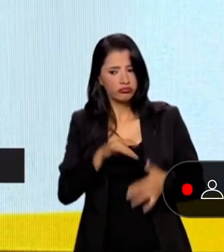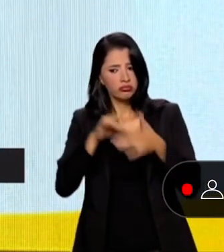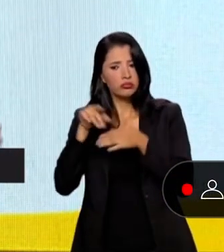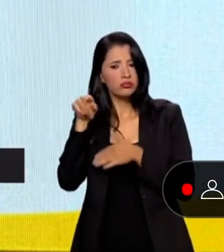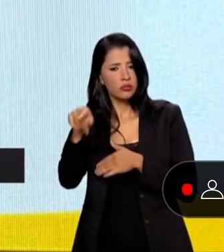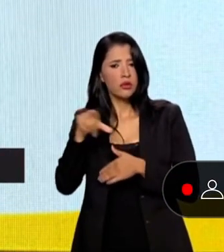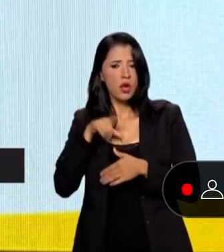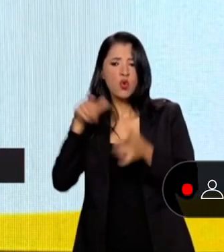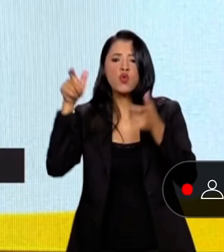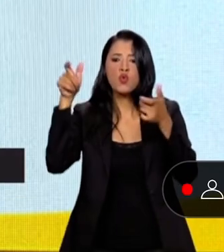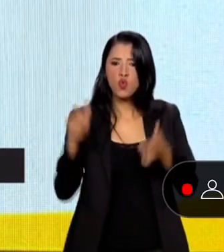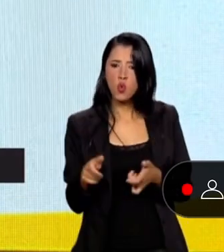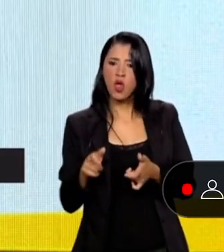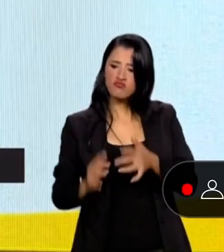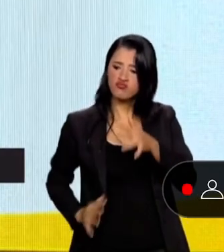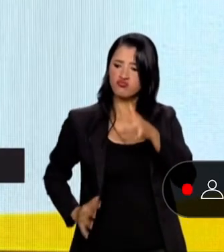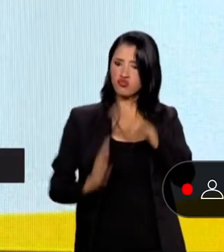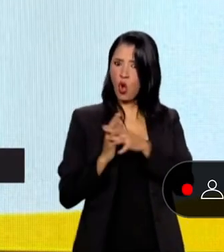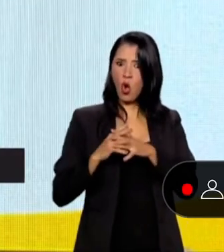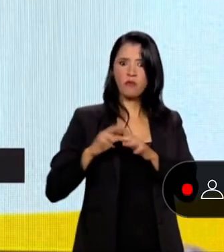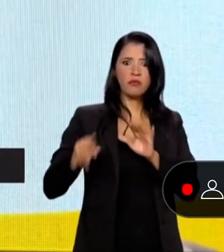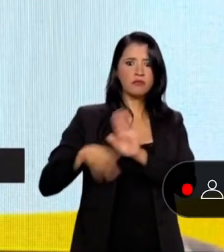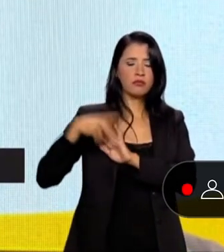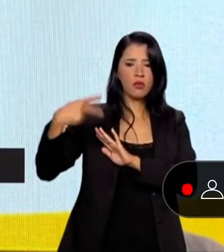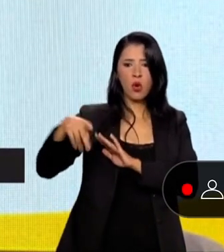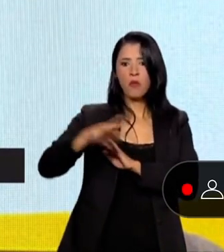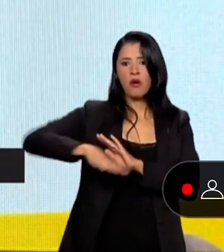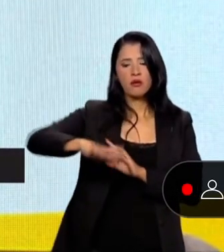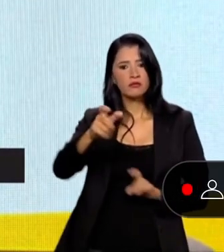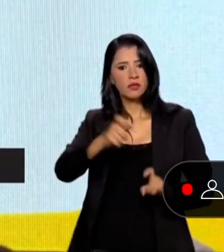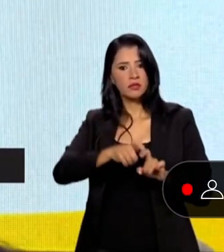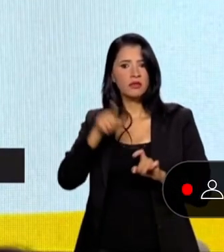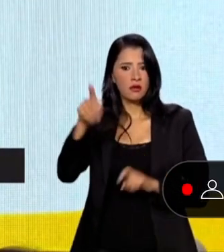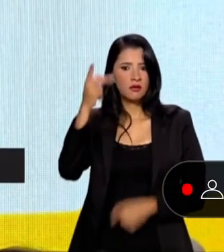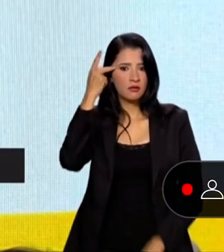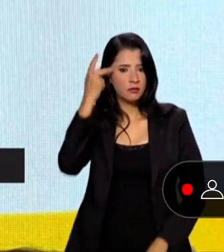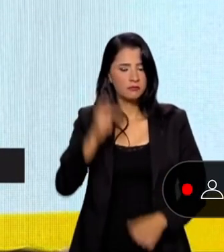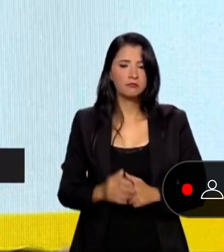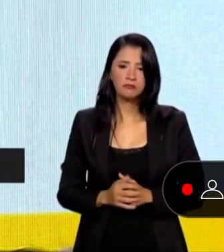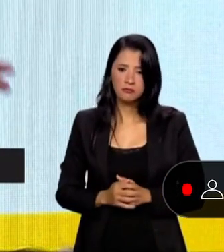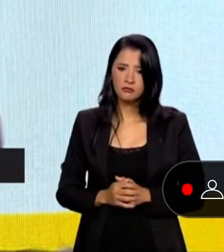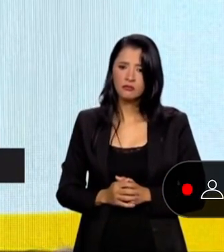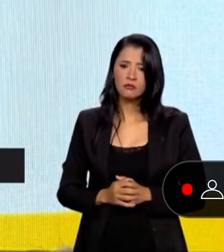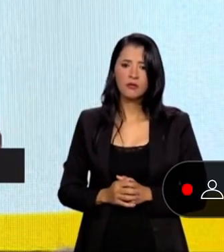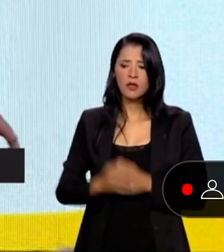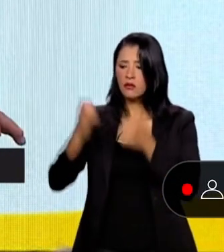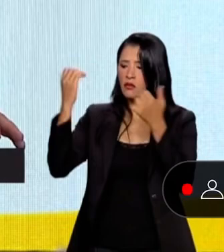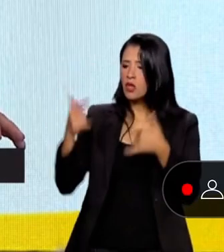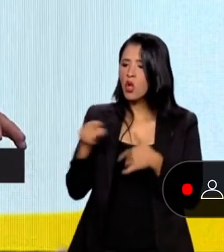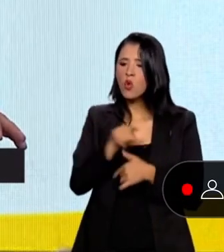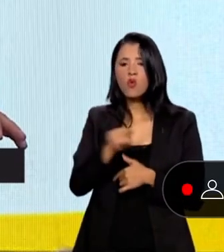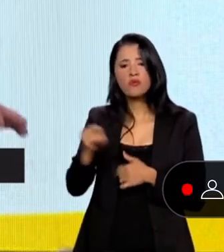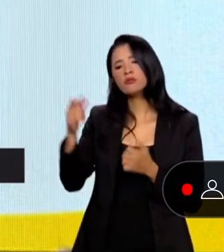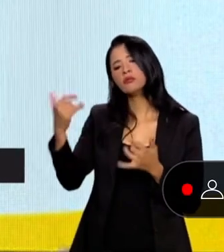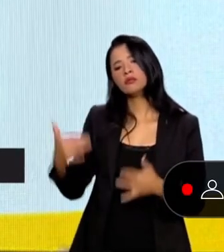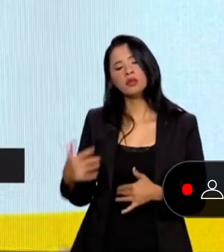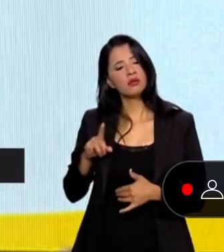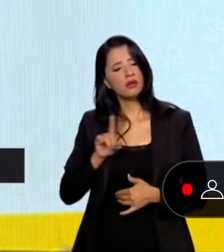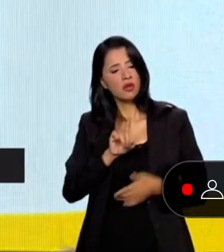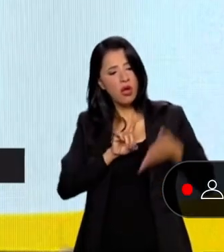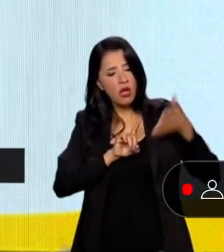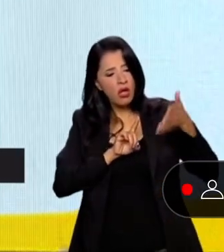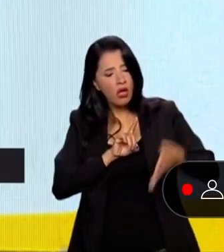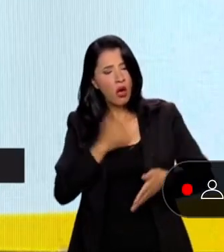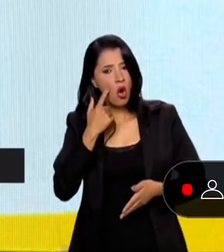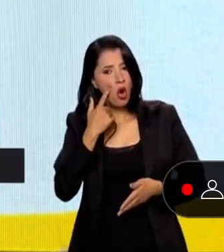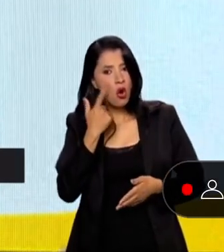era o lugar dos bambambãs da medicina em São Paulo. E eu disse para eles que um dos problemas